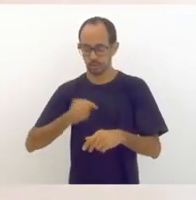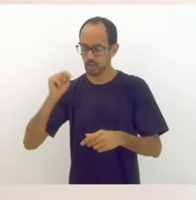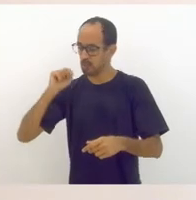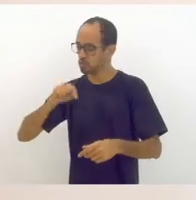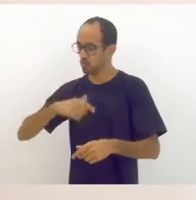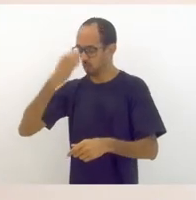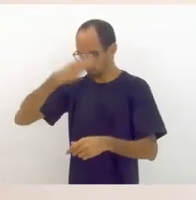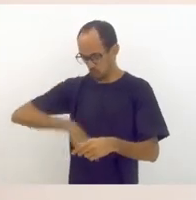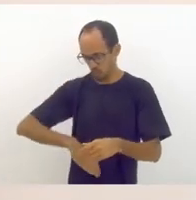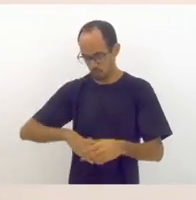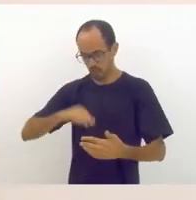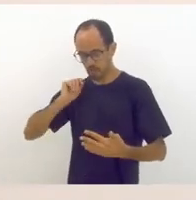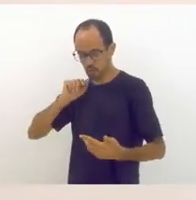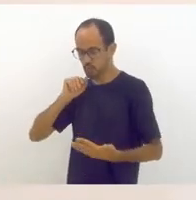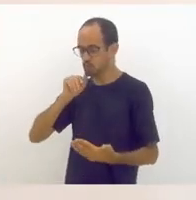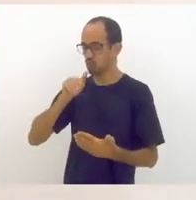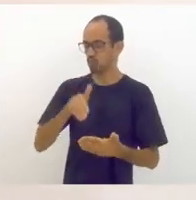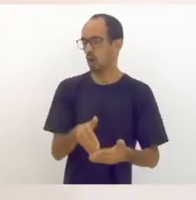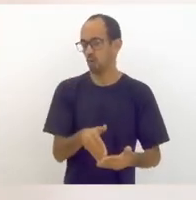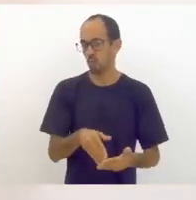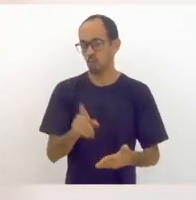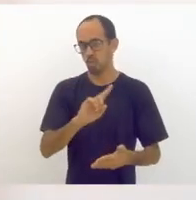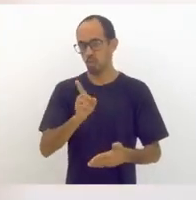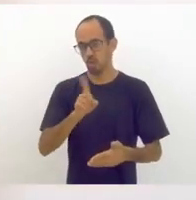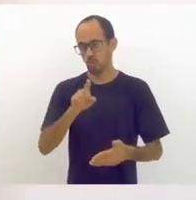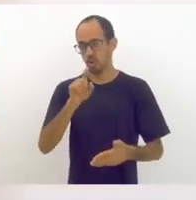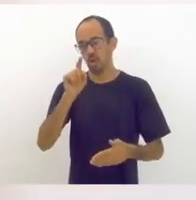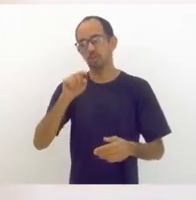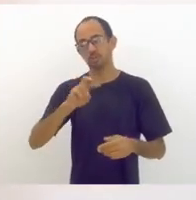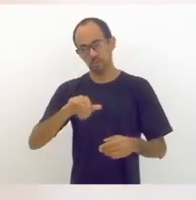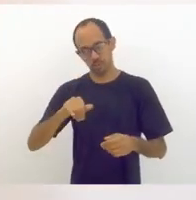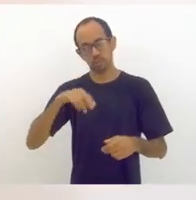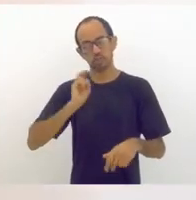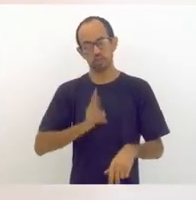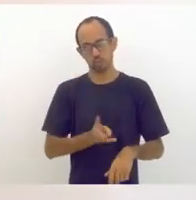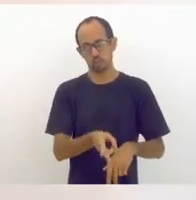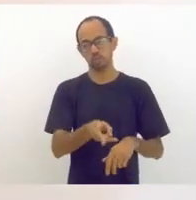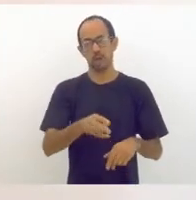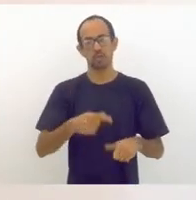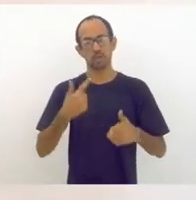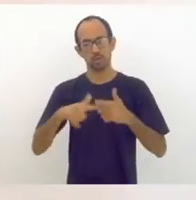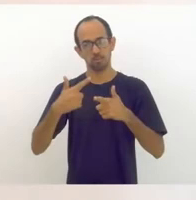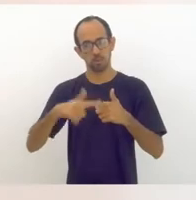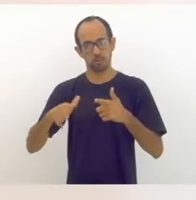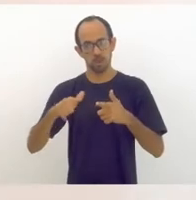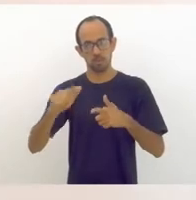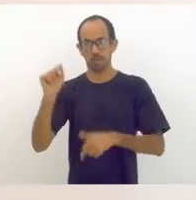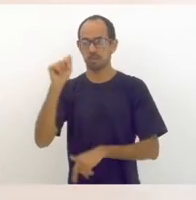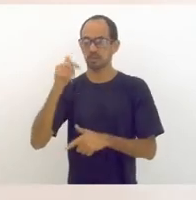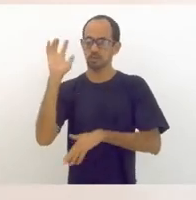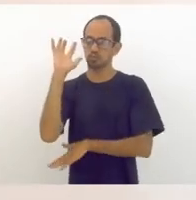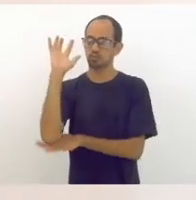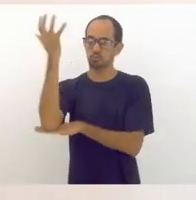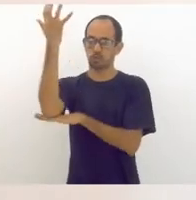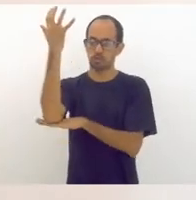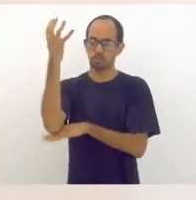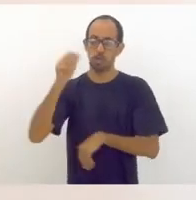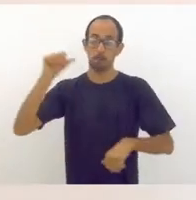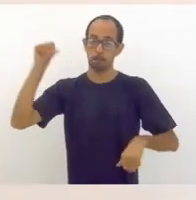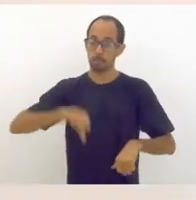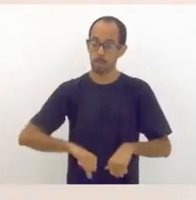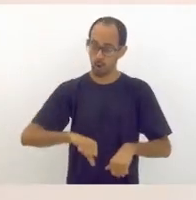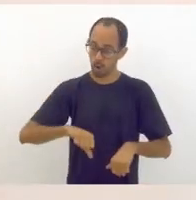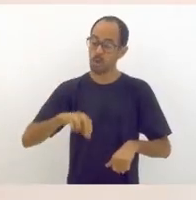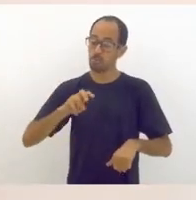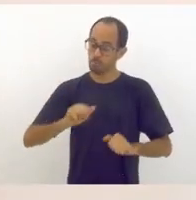mudança climática cada vez mais violenta, que vai levar a cada vez mais problemas climáticos, chuvas intensas, etc. e tal, e que